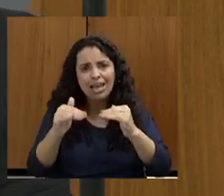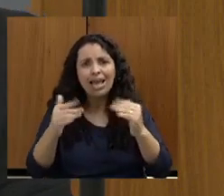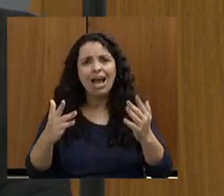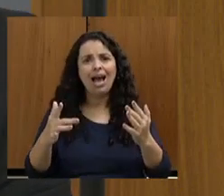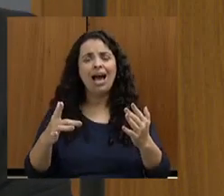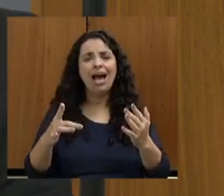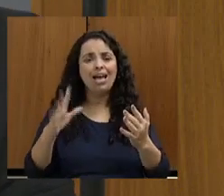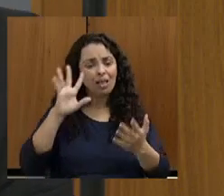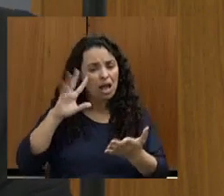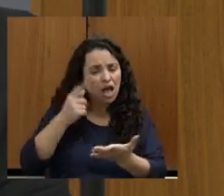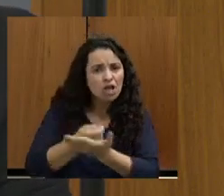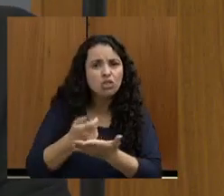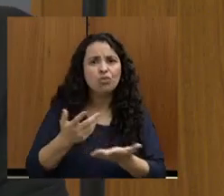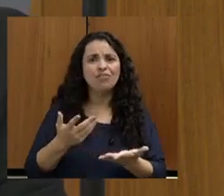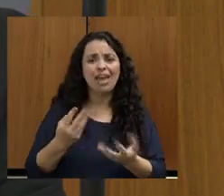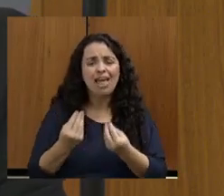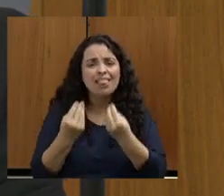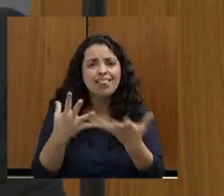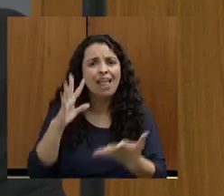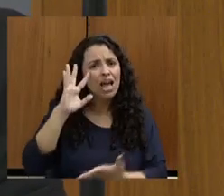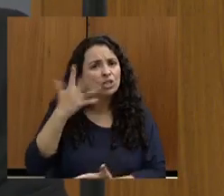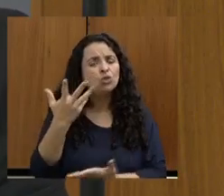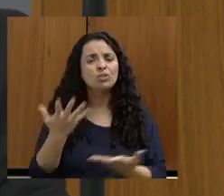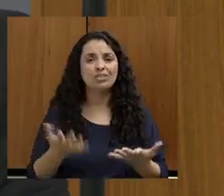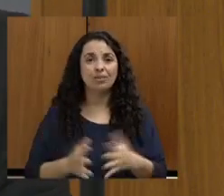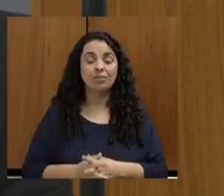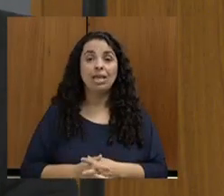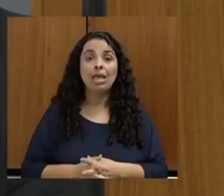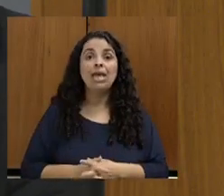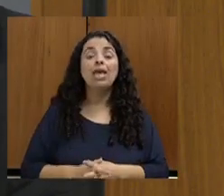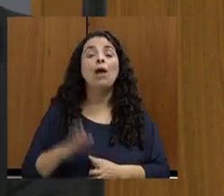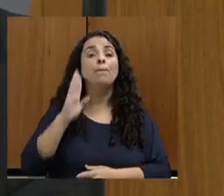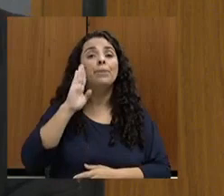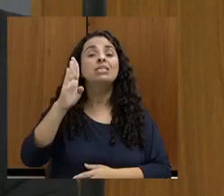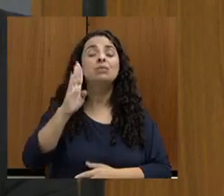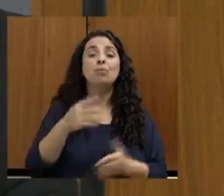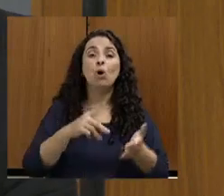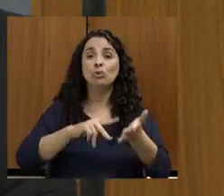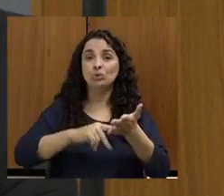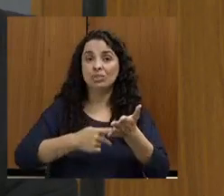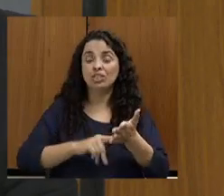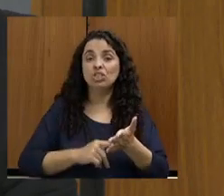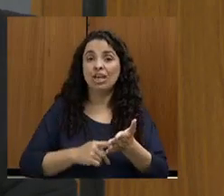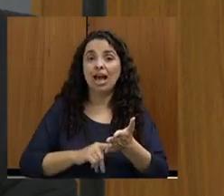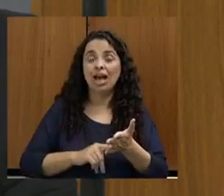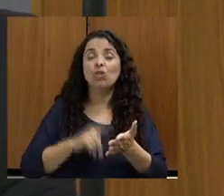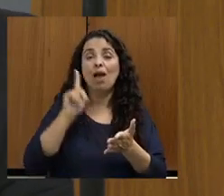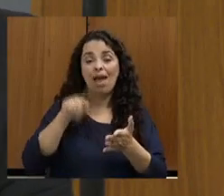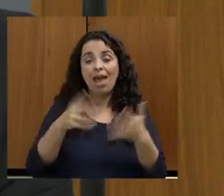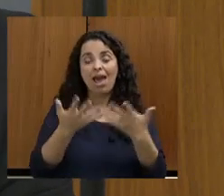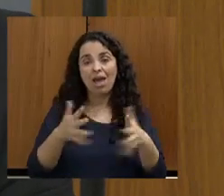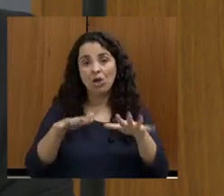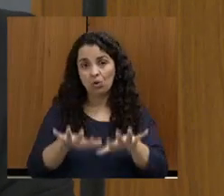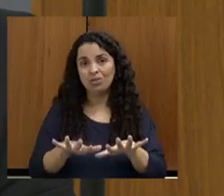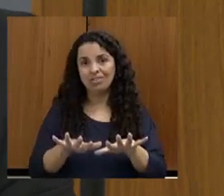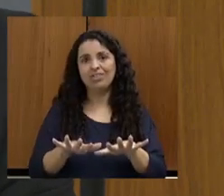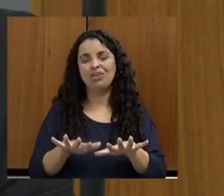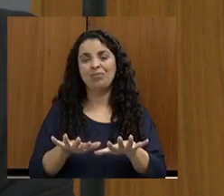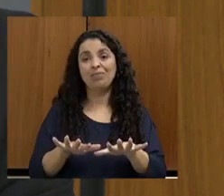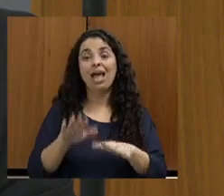soluções. e a principal demanda hoje do sindicato, através das escolas, é a inclusão. As escolas procuram